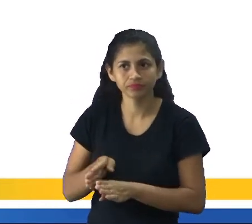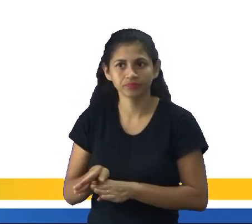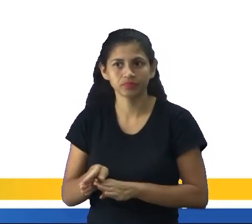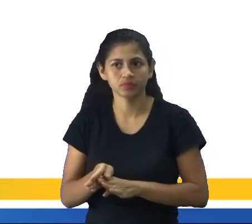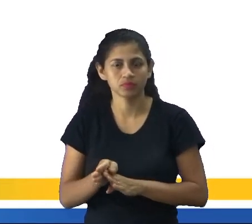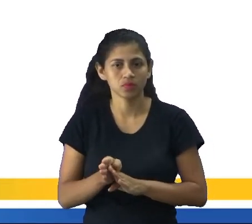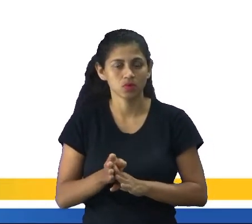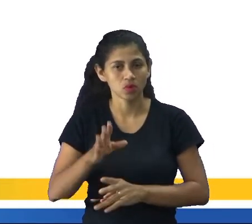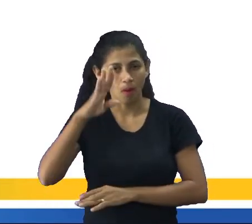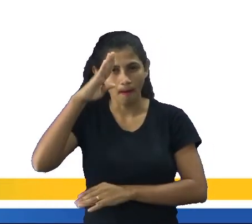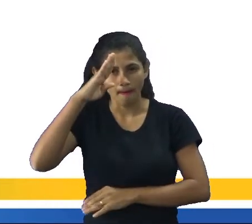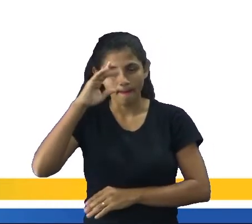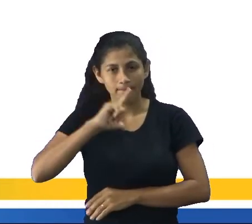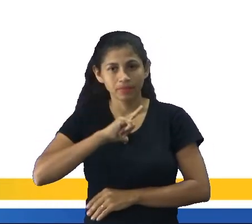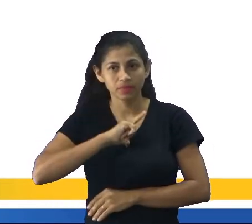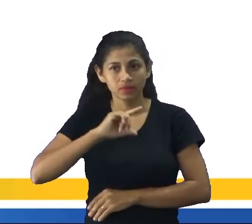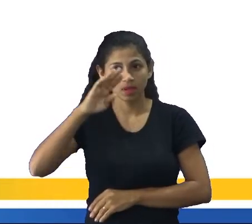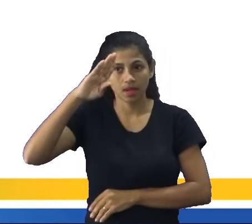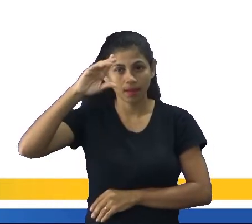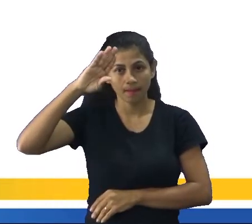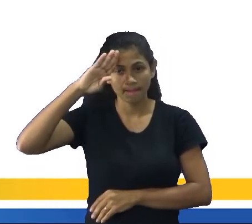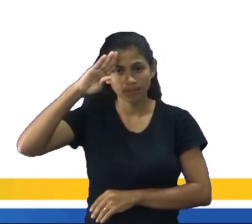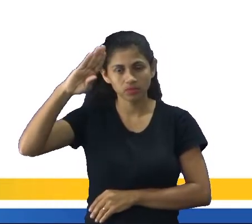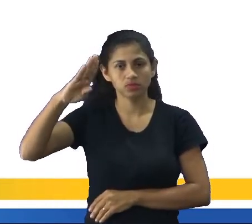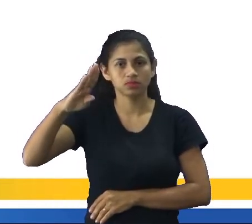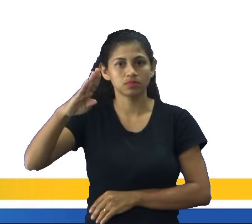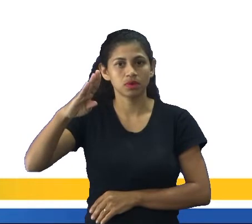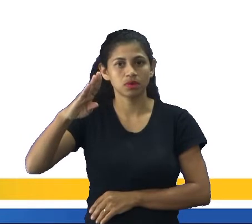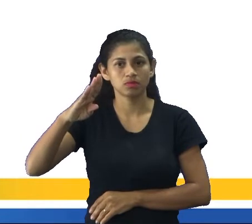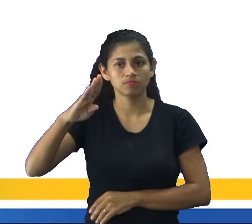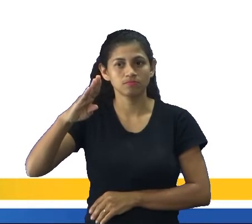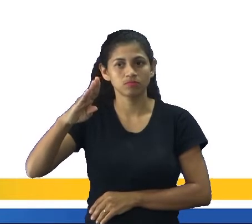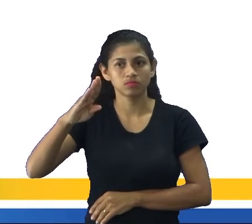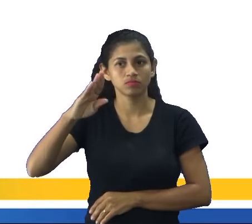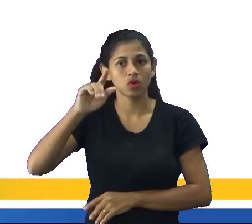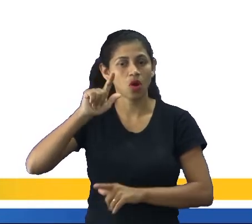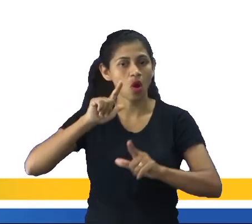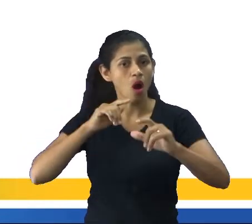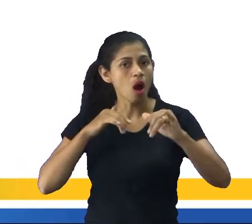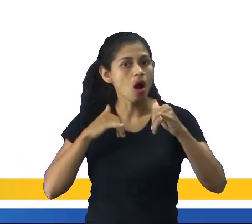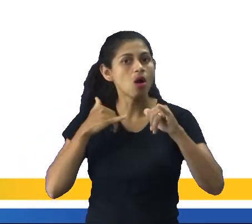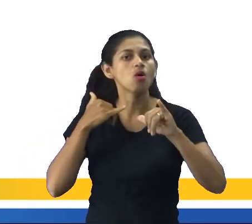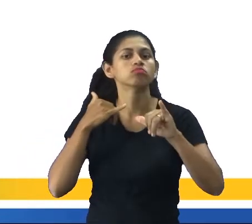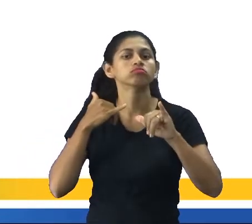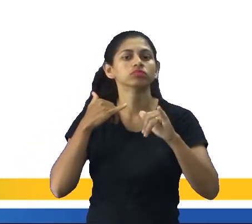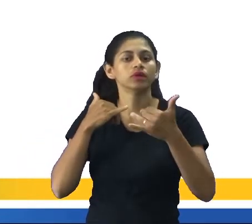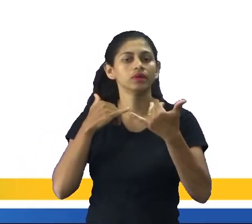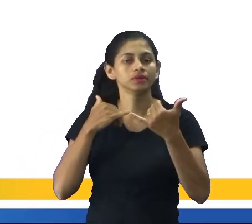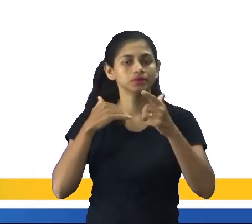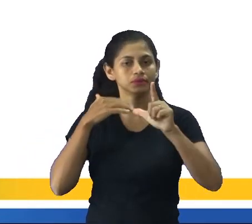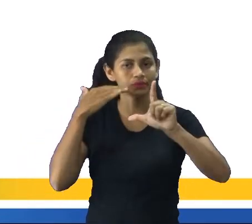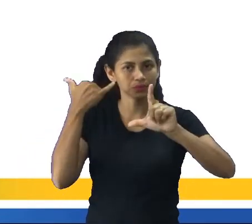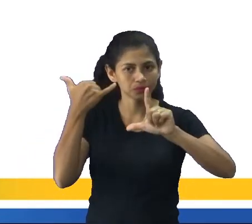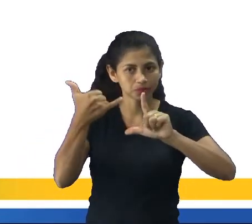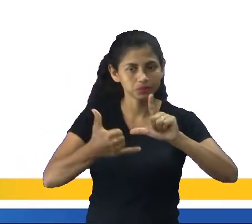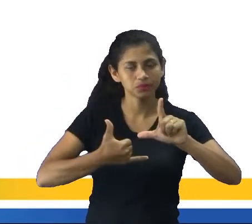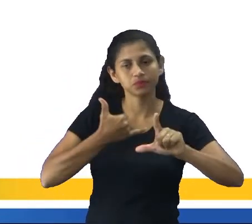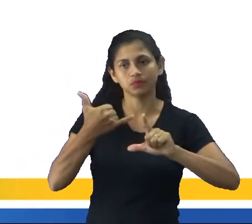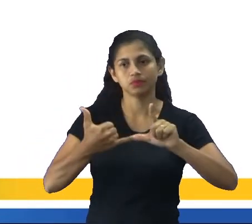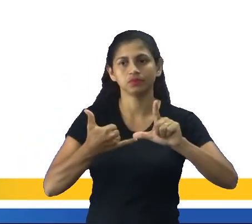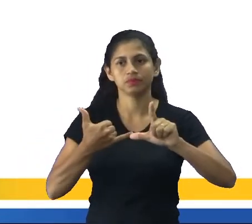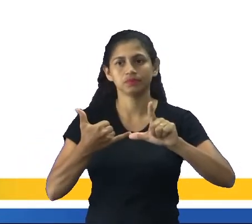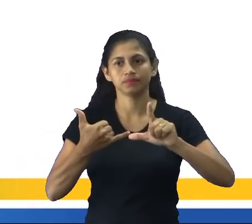como principal, tá em estrela aí, em destaque, ludicidade. Levem essa palavra com vocês.